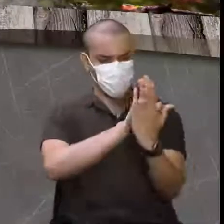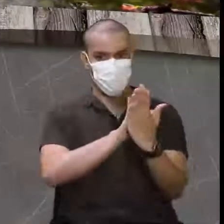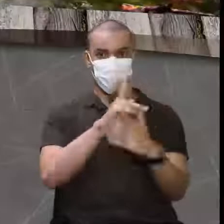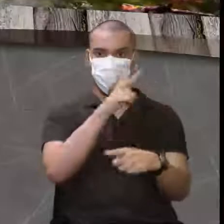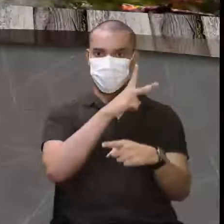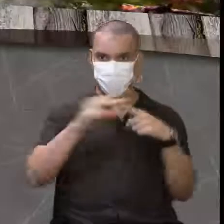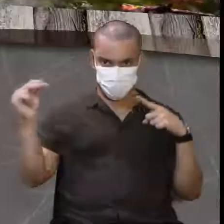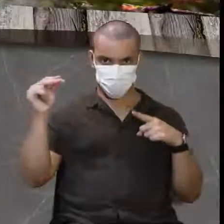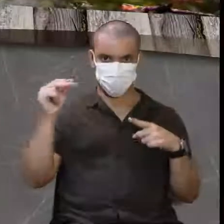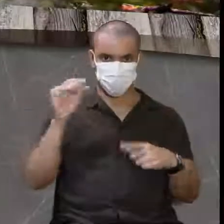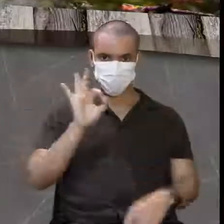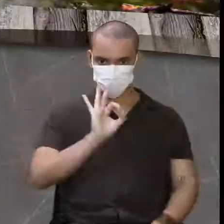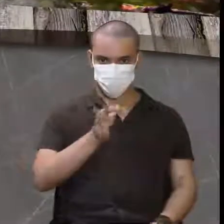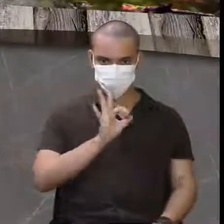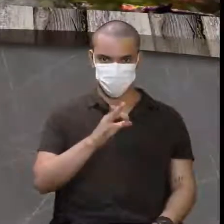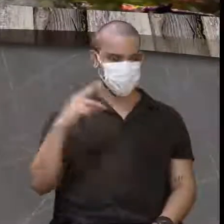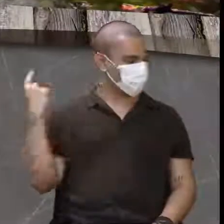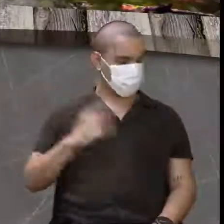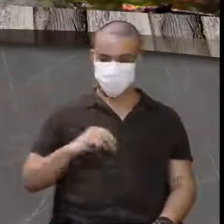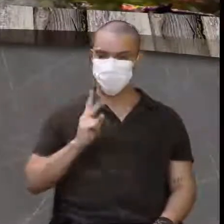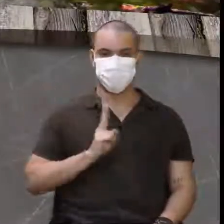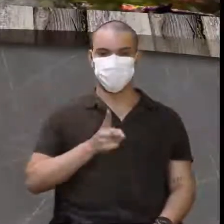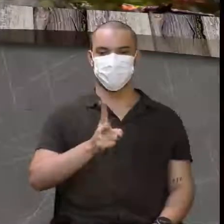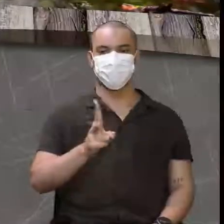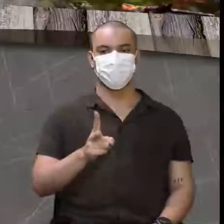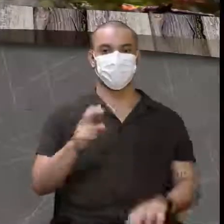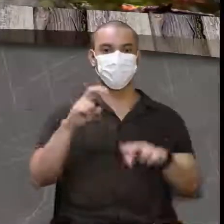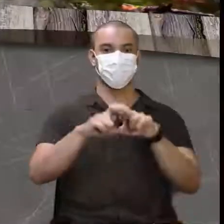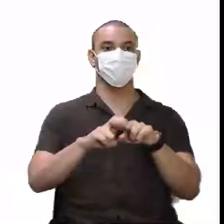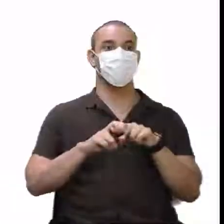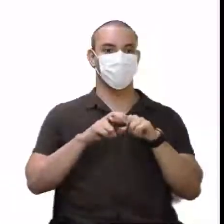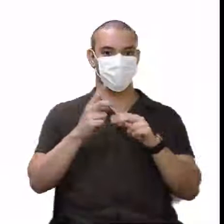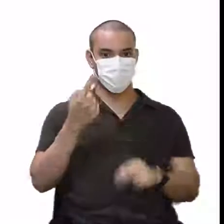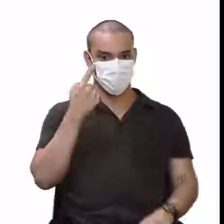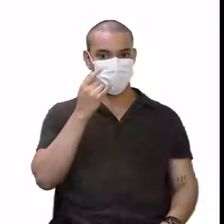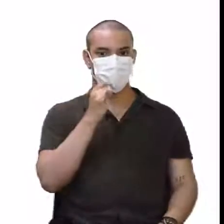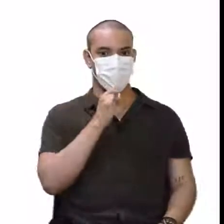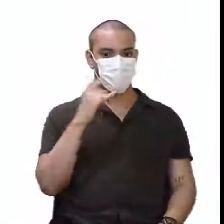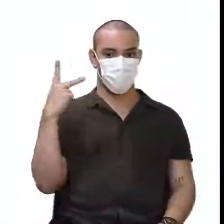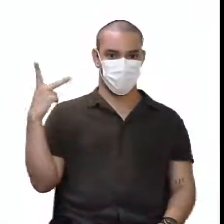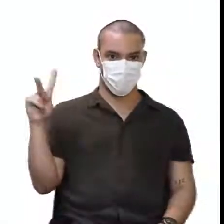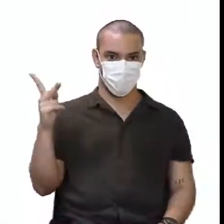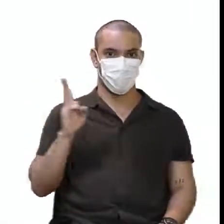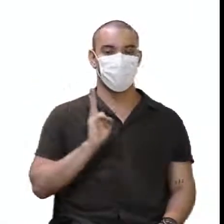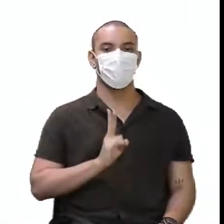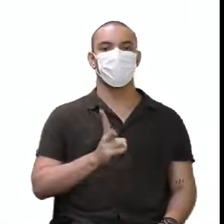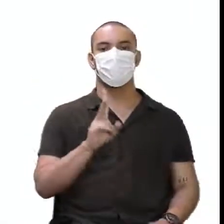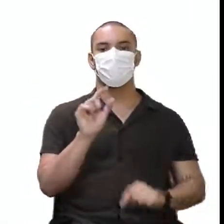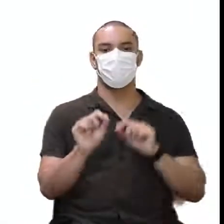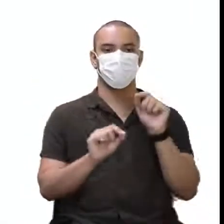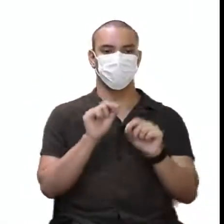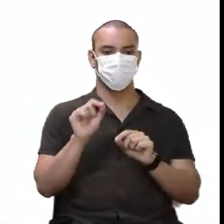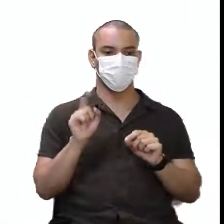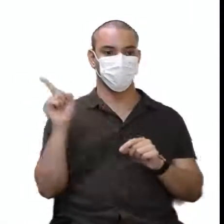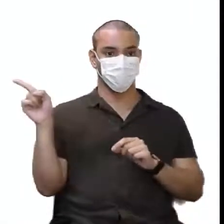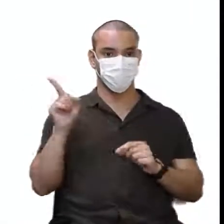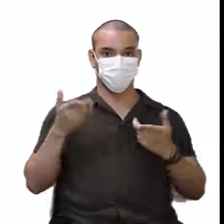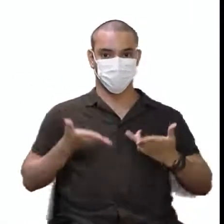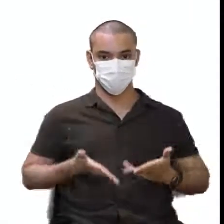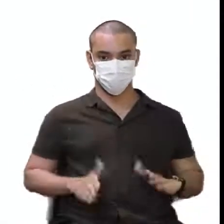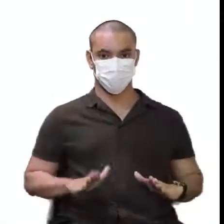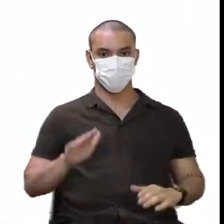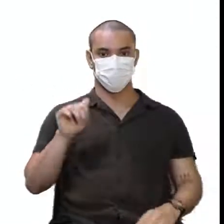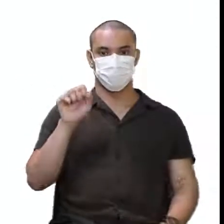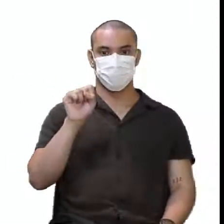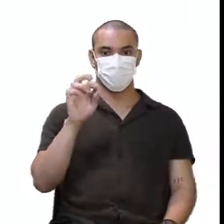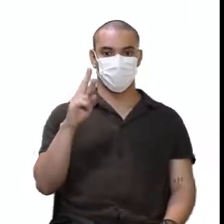bom? E a gente vai se embora. Vamos seguir o exemplo do Mendel. Vamos lá? Continuando então aí. Ele nasceu na